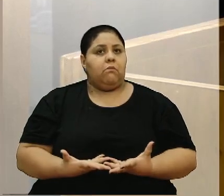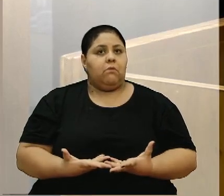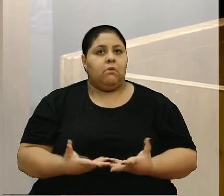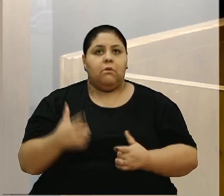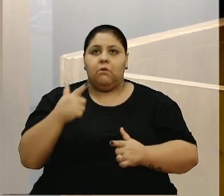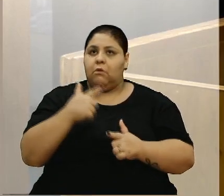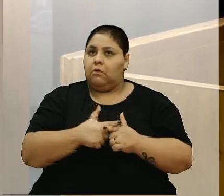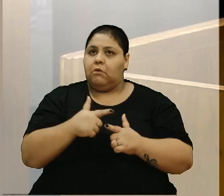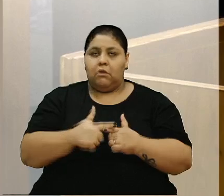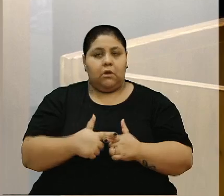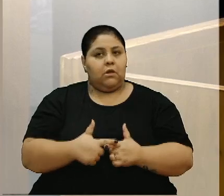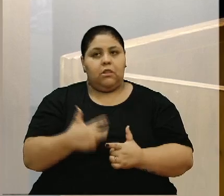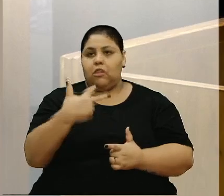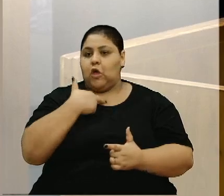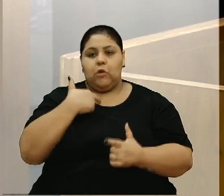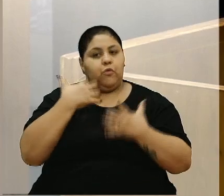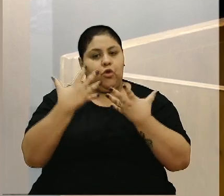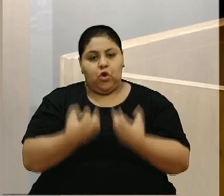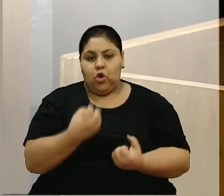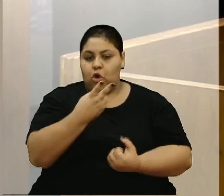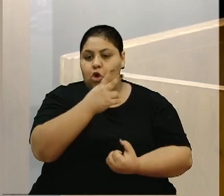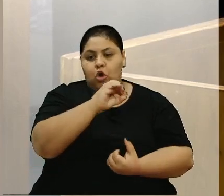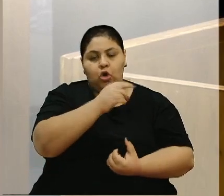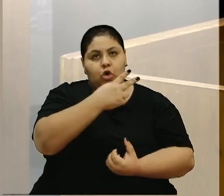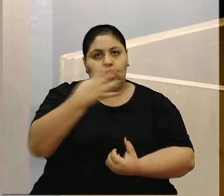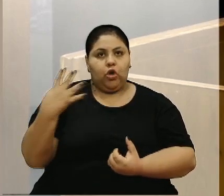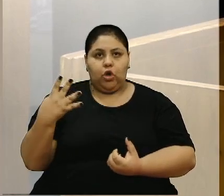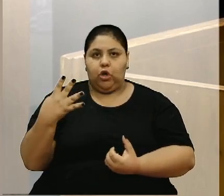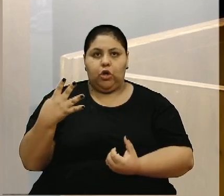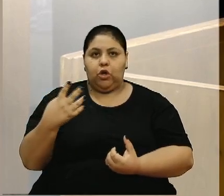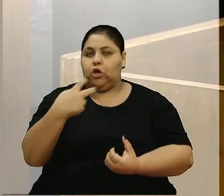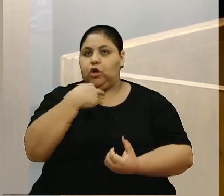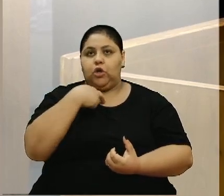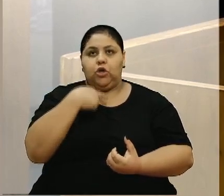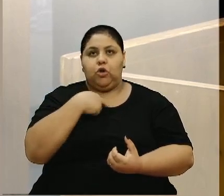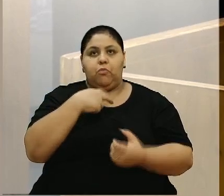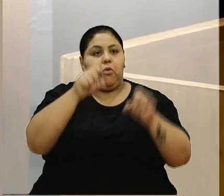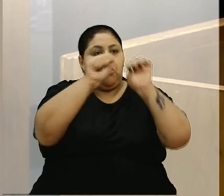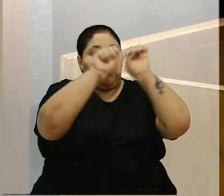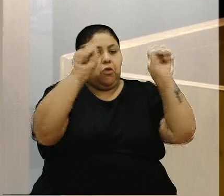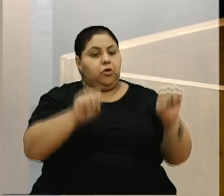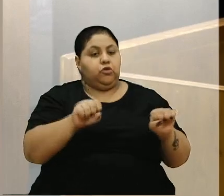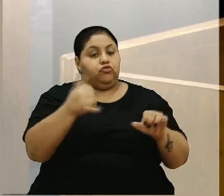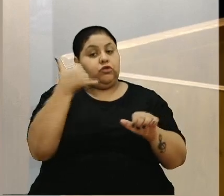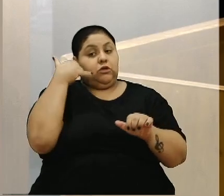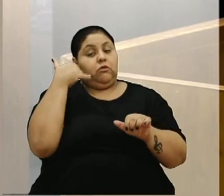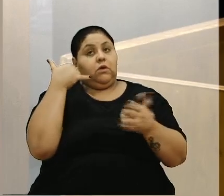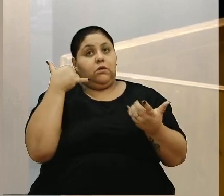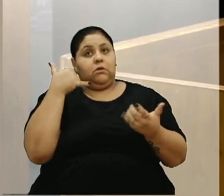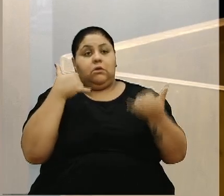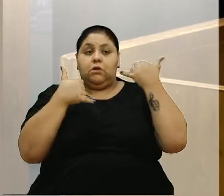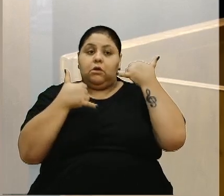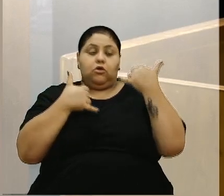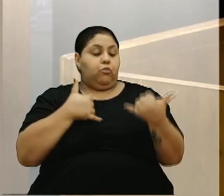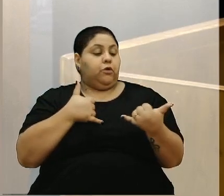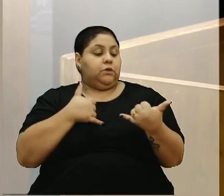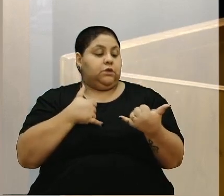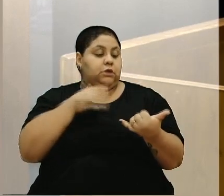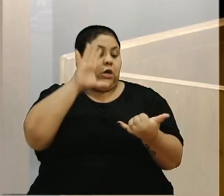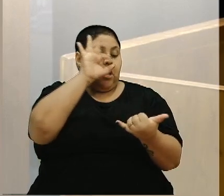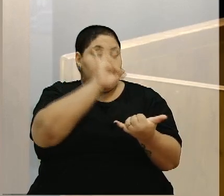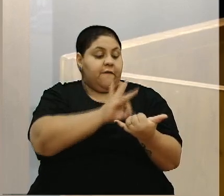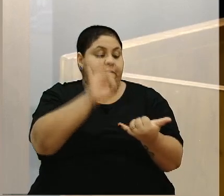não dá para admitir que nós estamos em 2024, que tu não possa ter um sisteminha no celular, onde tu possa cadastrar no